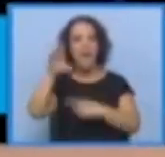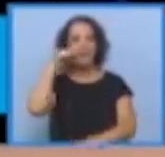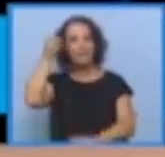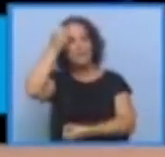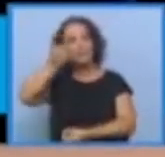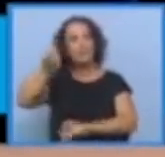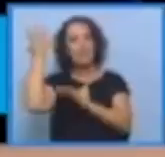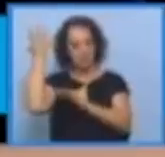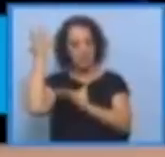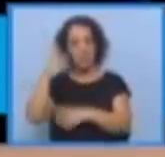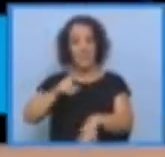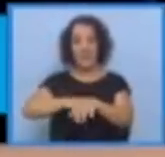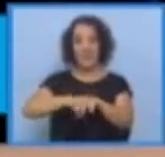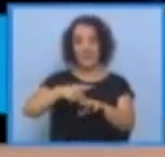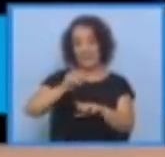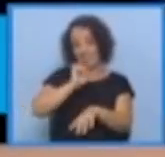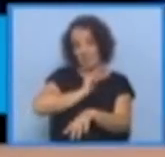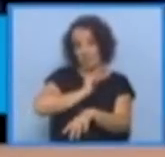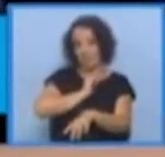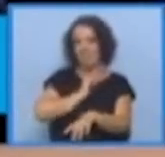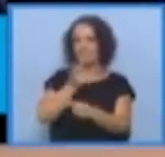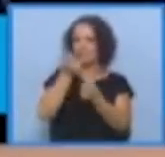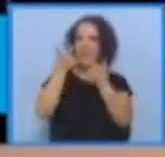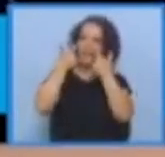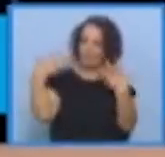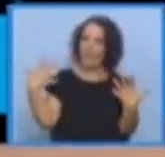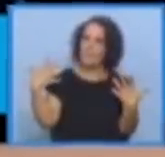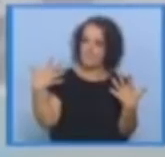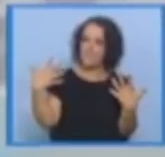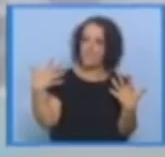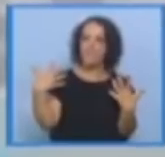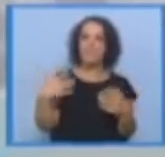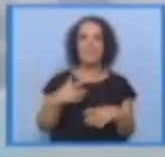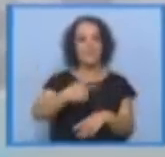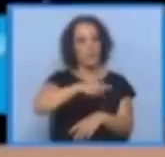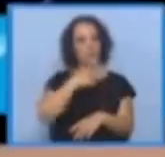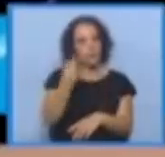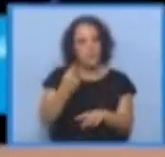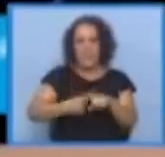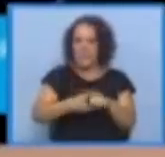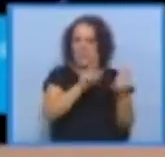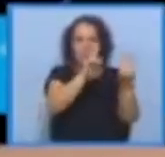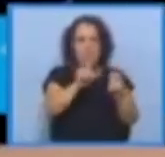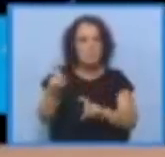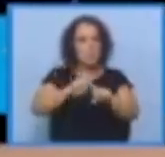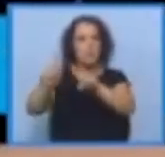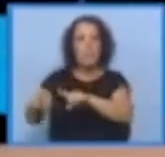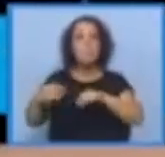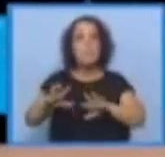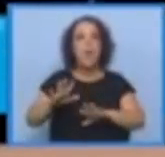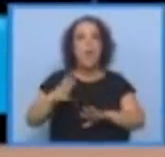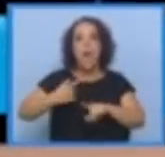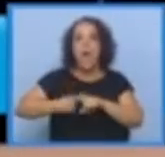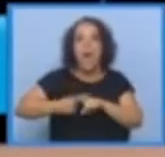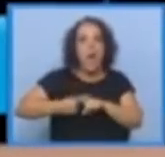geração do meu tempo descuidou-se um pouco nisso. E os jovens estão muito interessados em muitas coisas, mas têm uma ânsia de